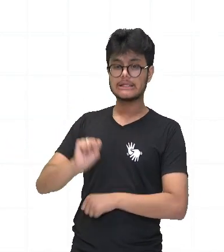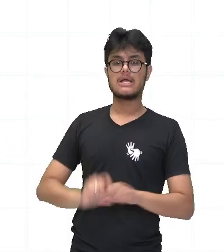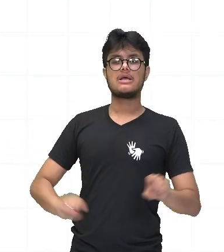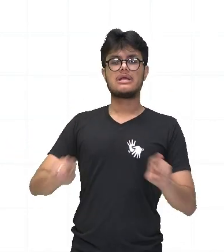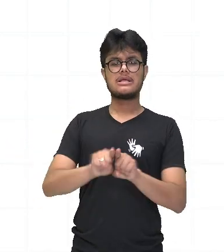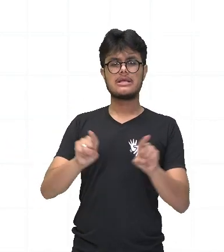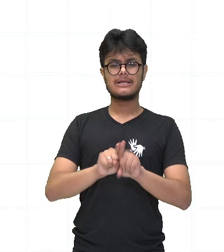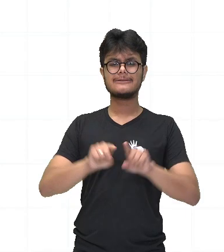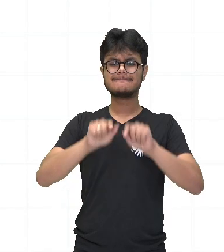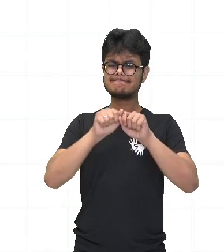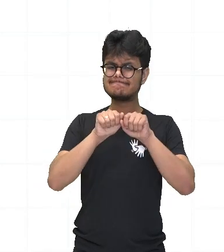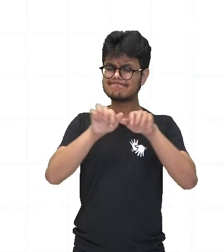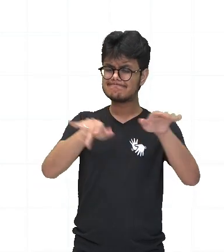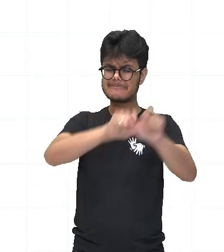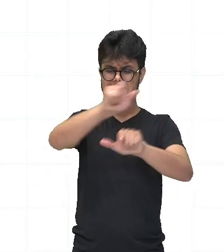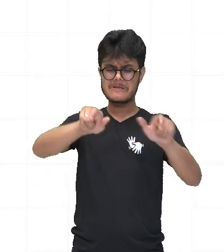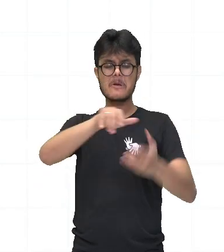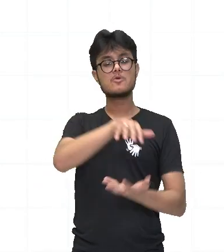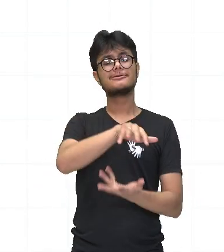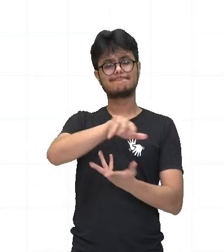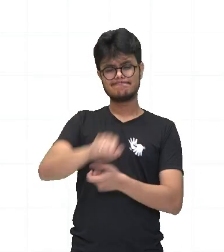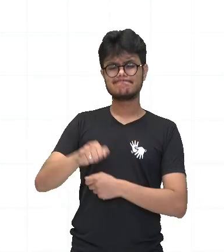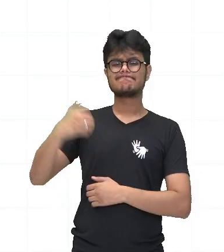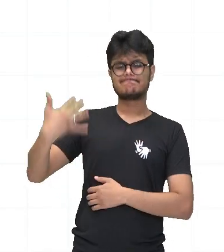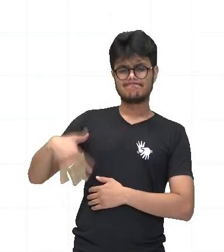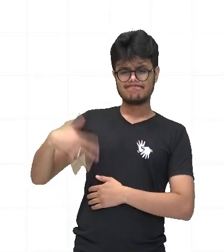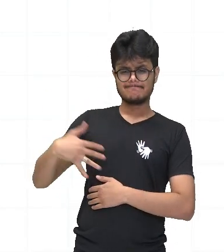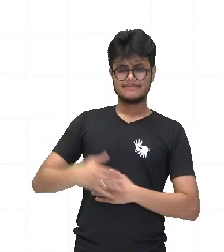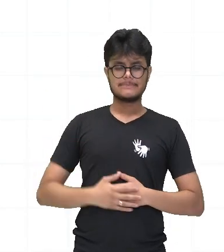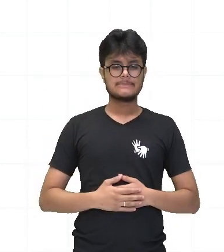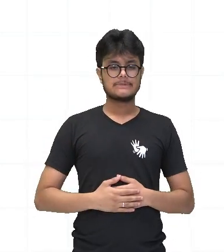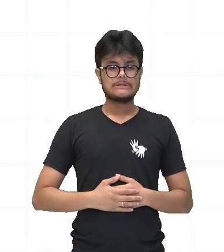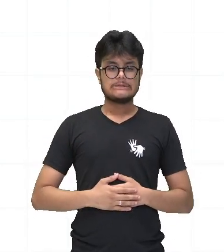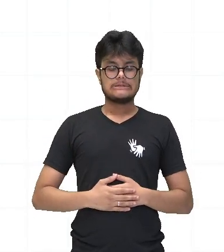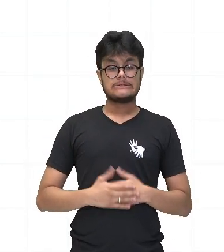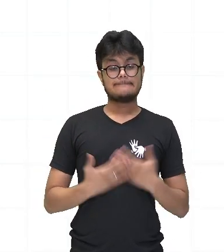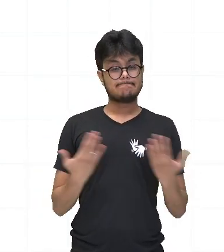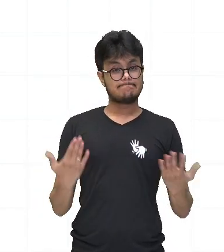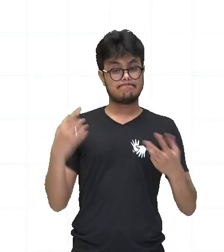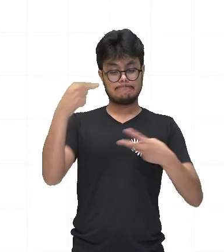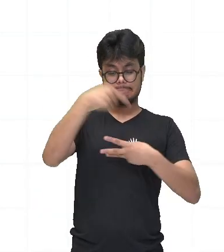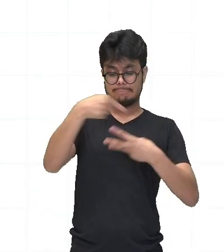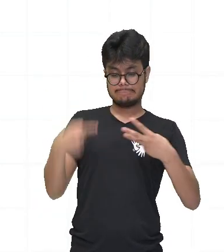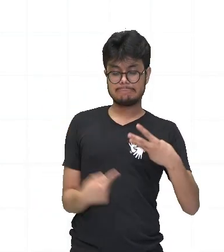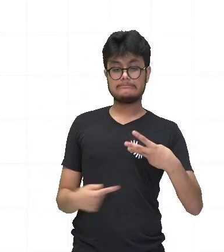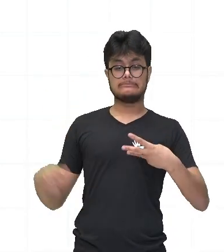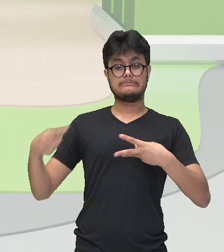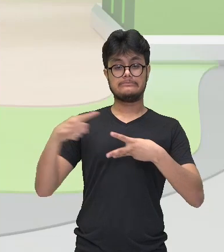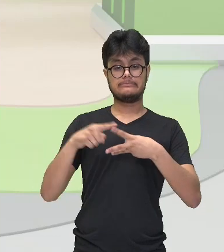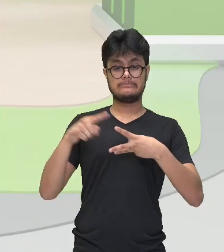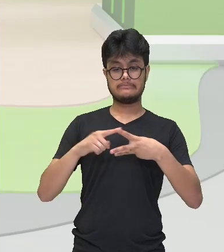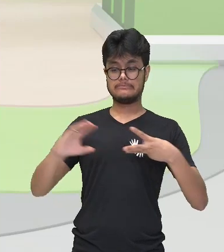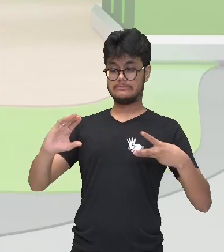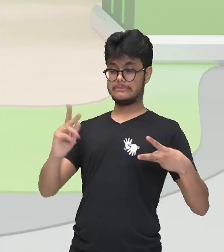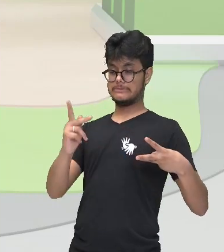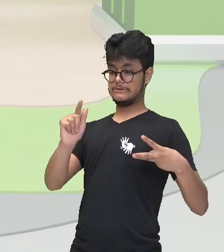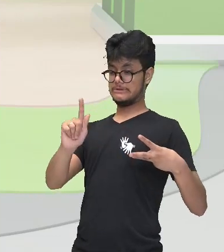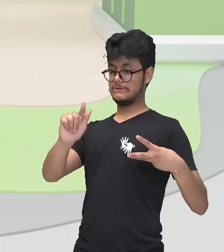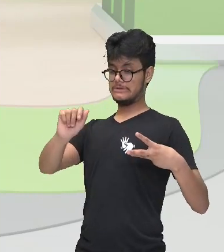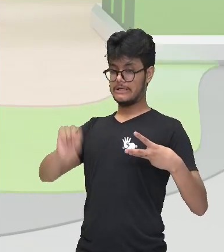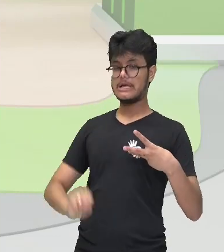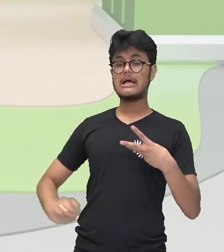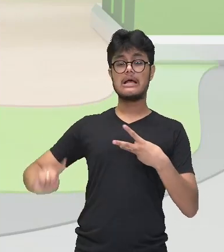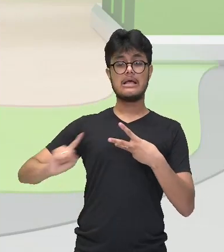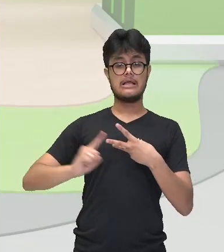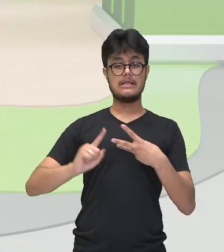afetam centenas de milhões de pessoas no mundo. Então, essas 3 doenças que foram citadas, elas também são transmitidas